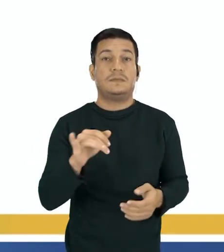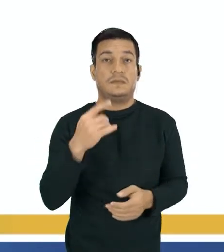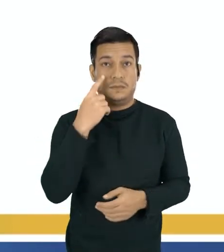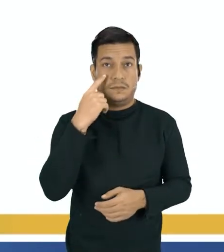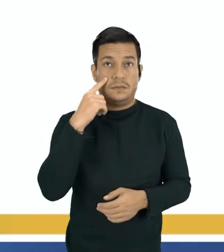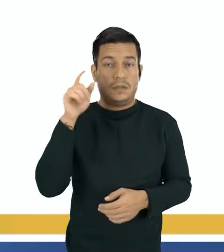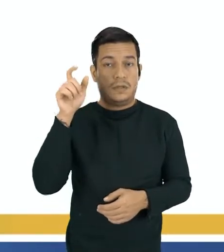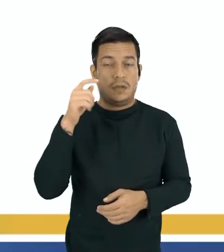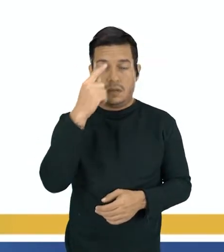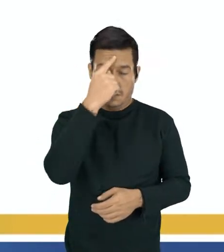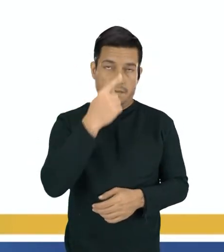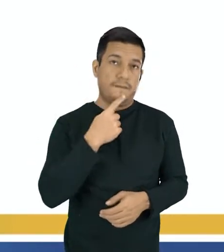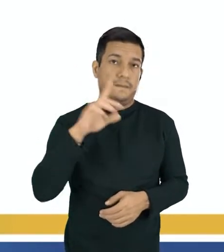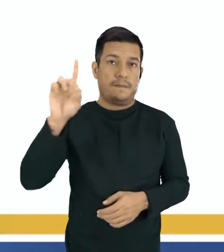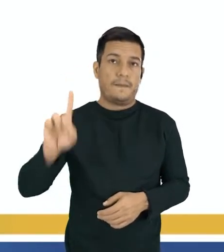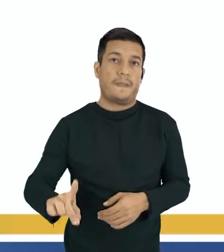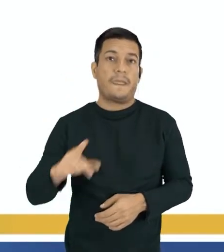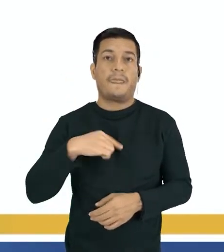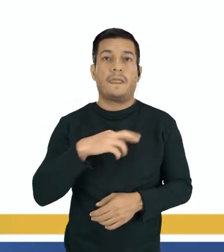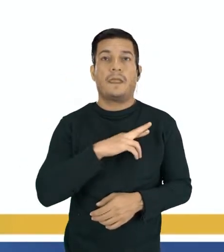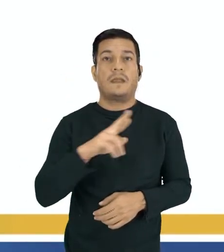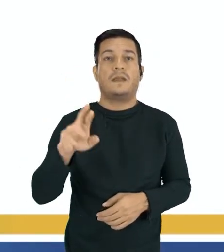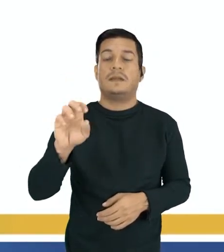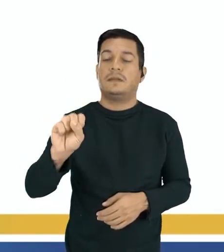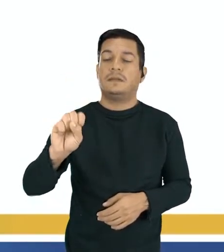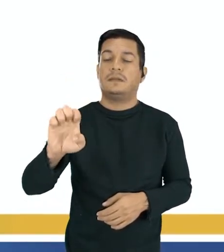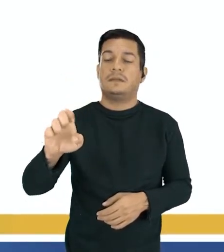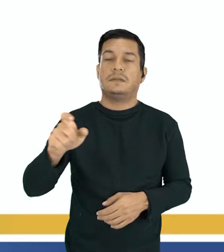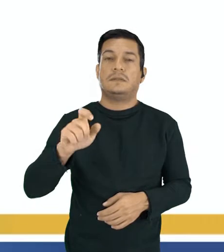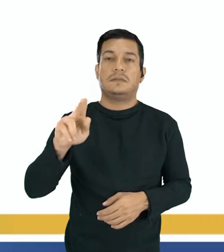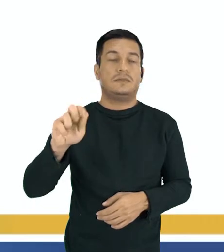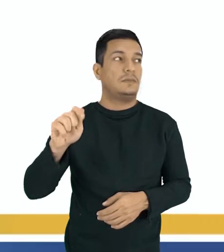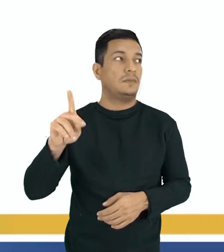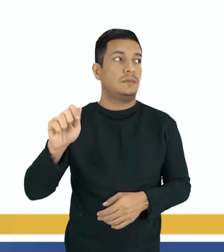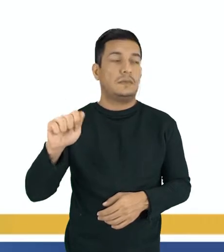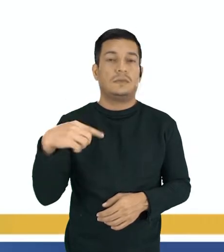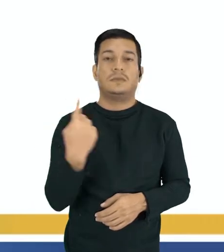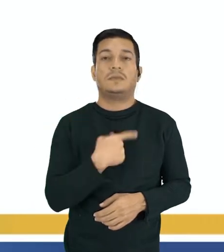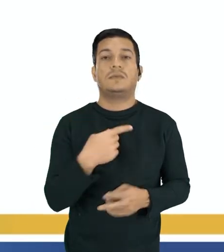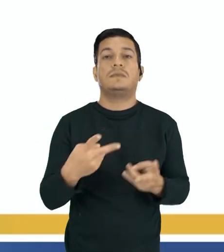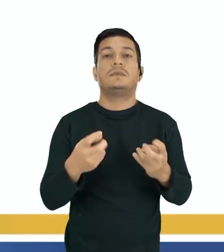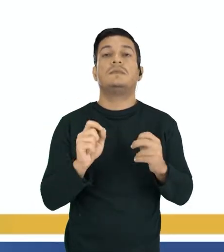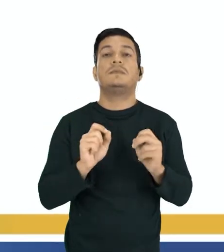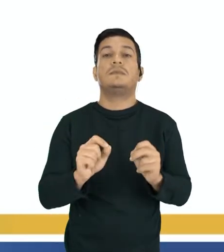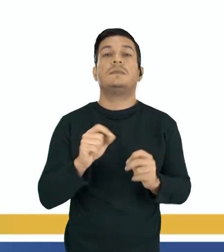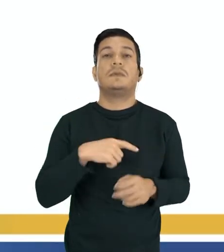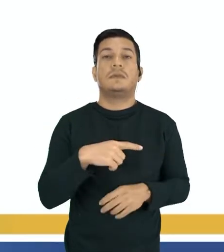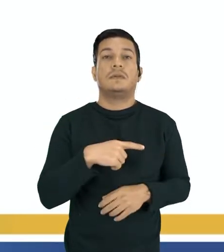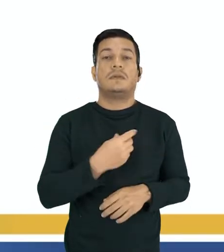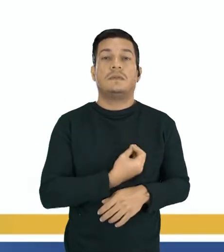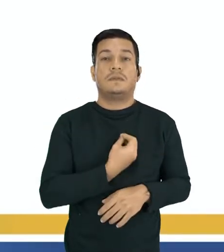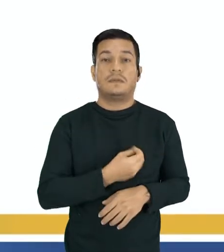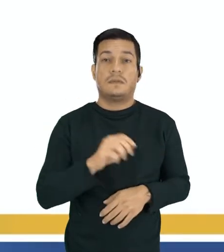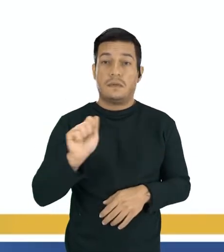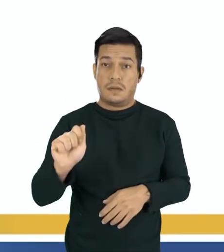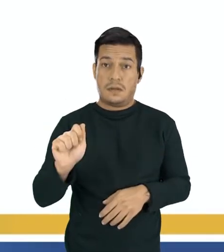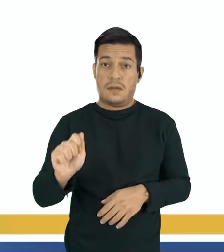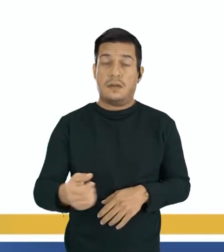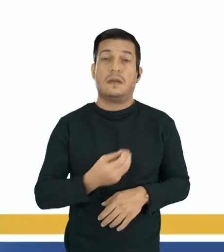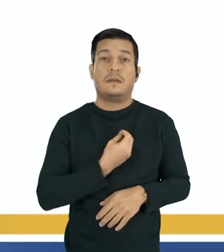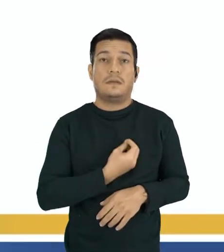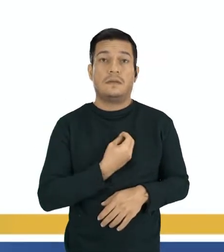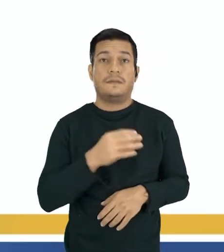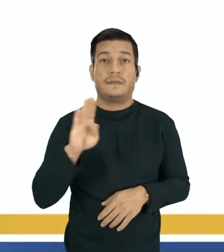direita, onde representa uma reprodução sexuada, nós observamos que nós temos um ser vivo A e um ser vivo